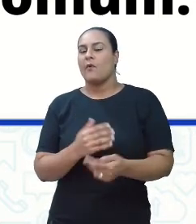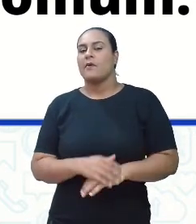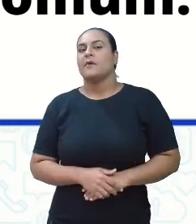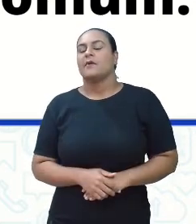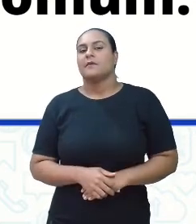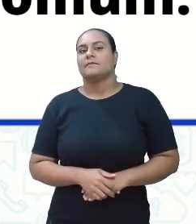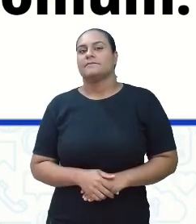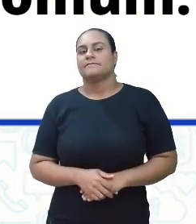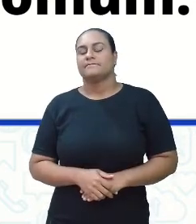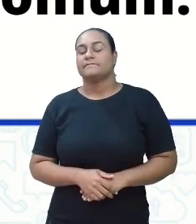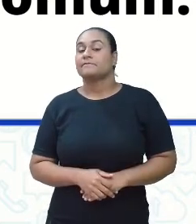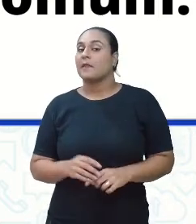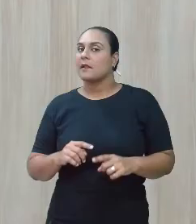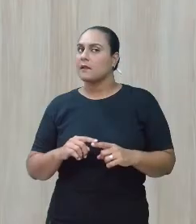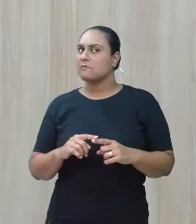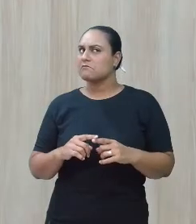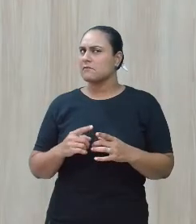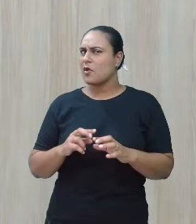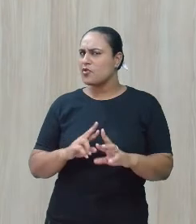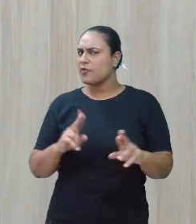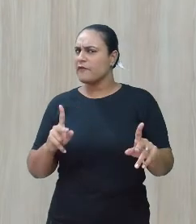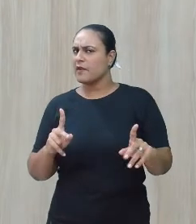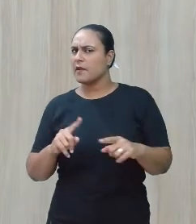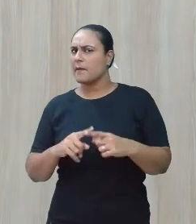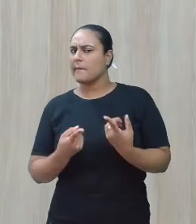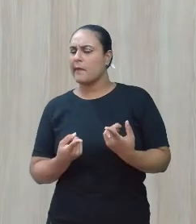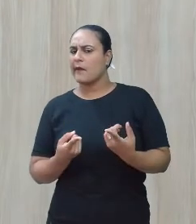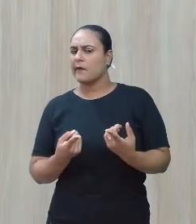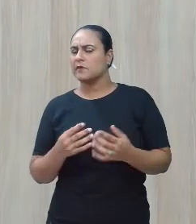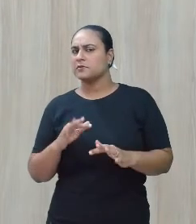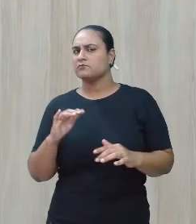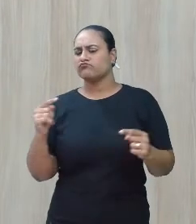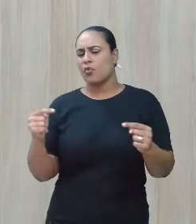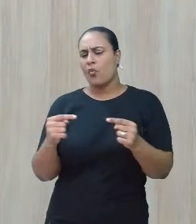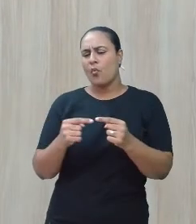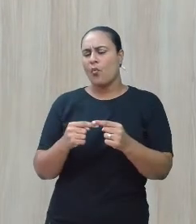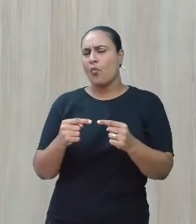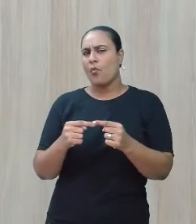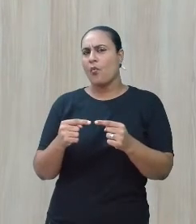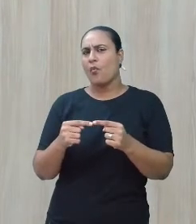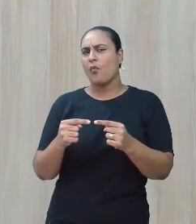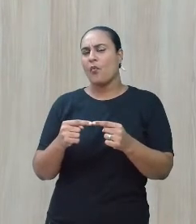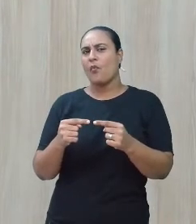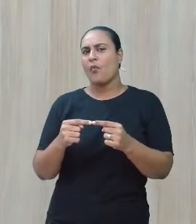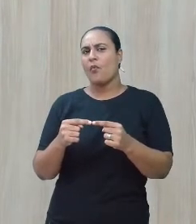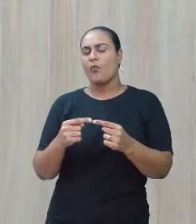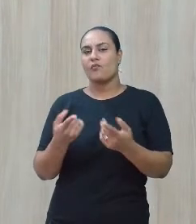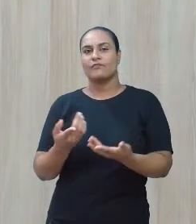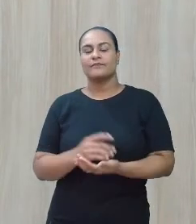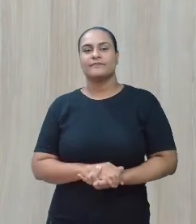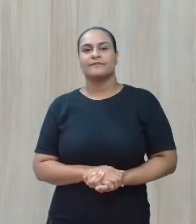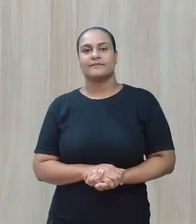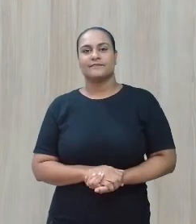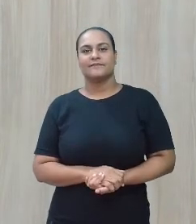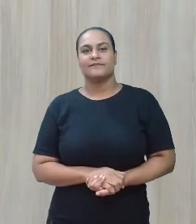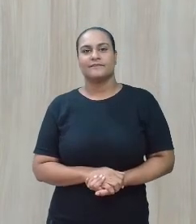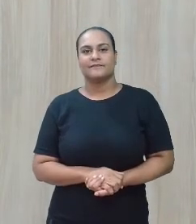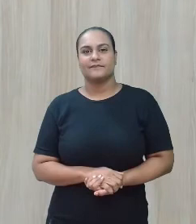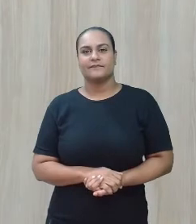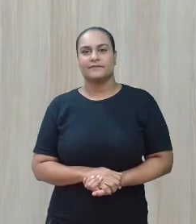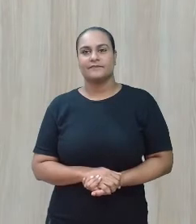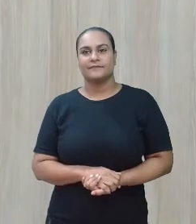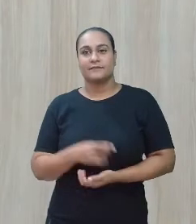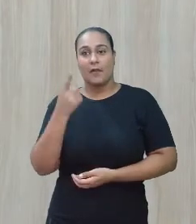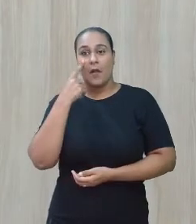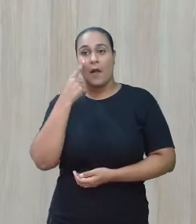diferentes, mas tem alguma coisa que é em comum entre a charge e a história em quadrinho. Vocês